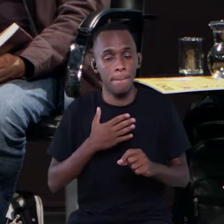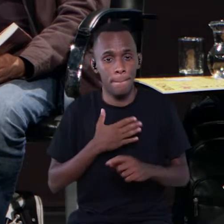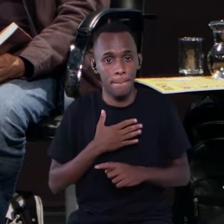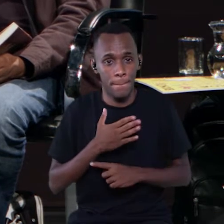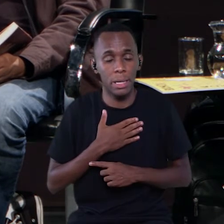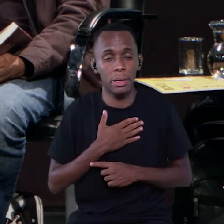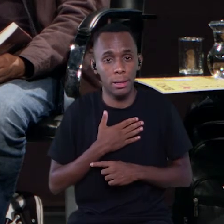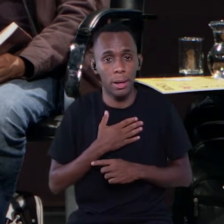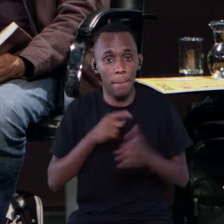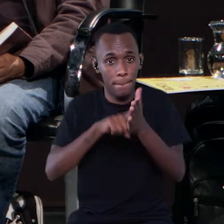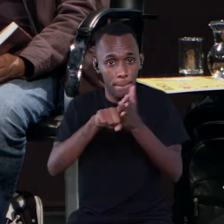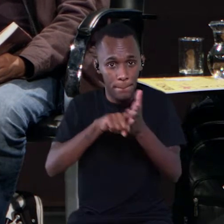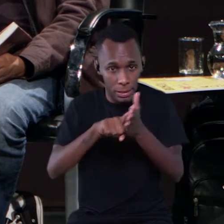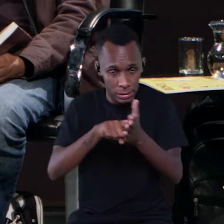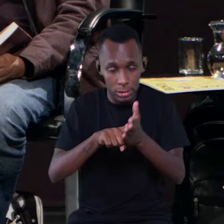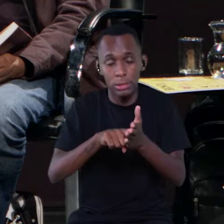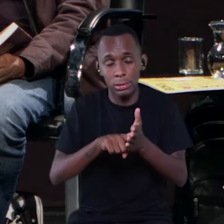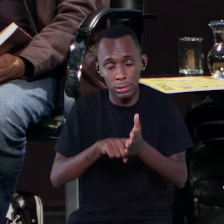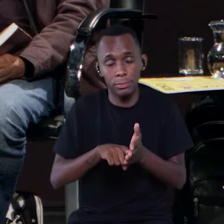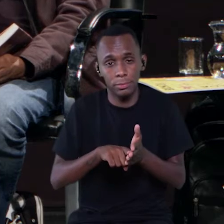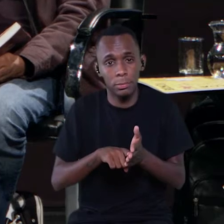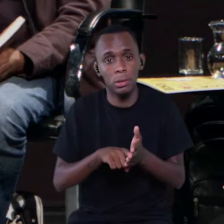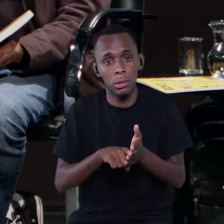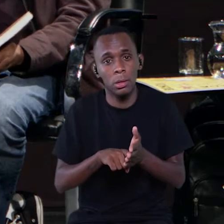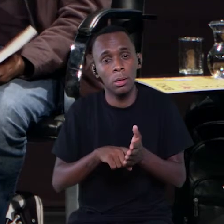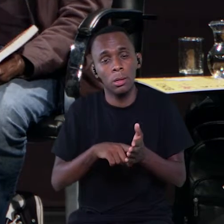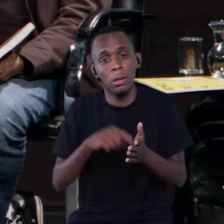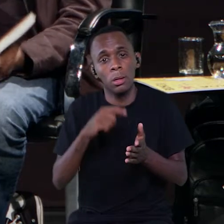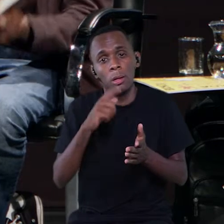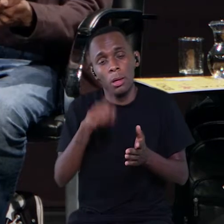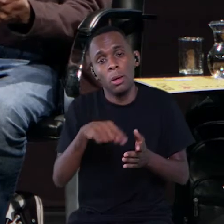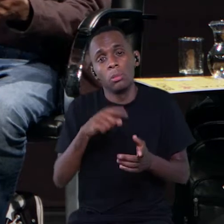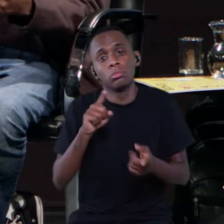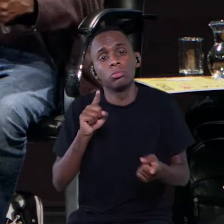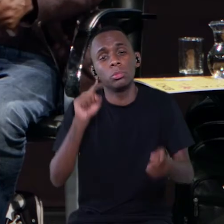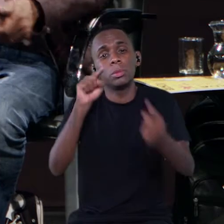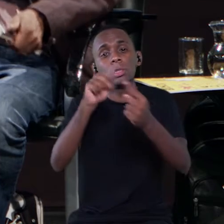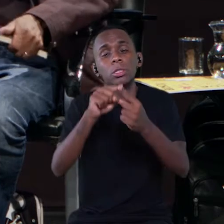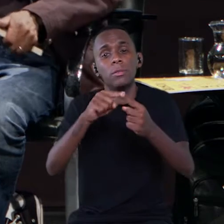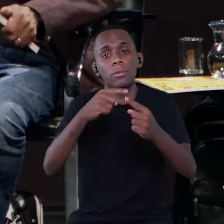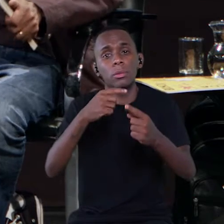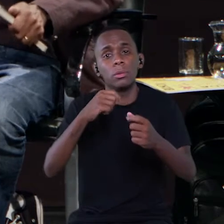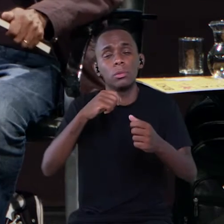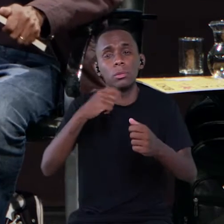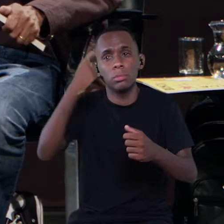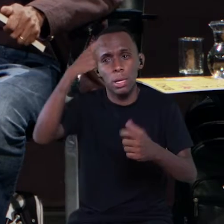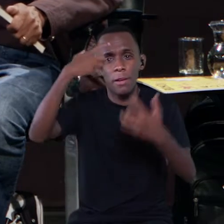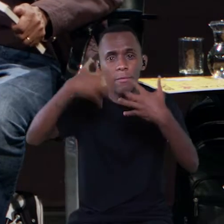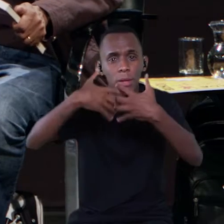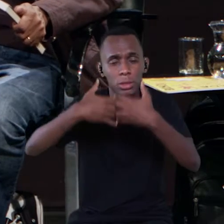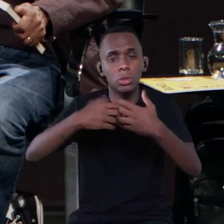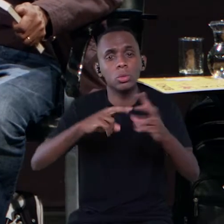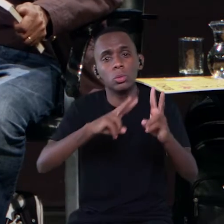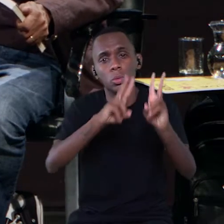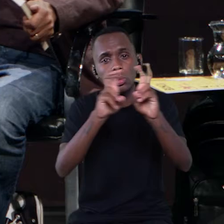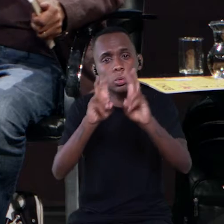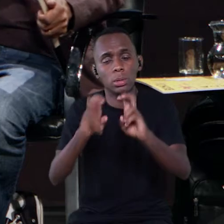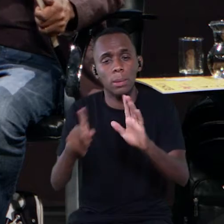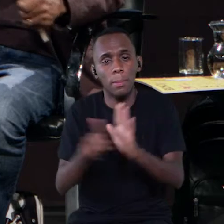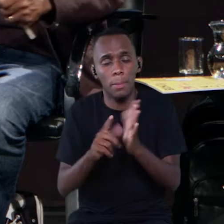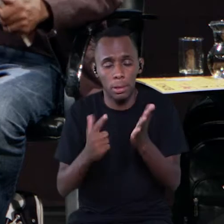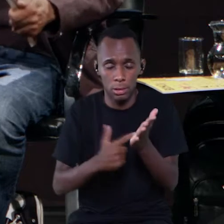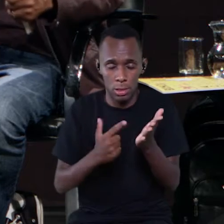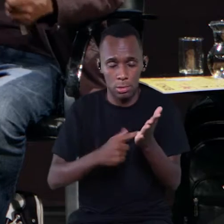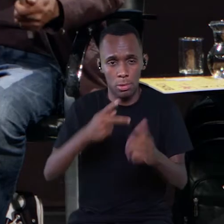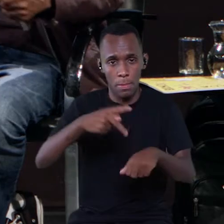tese de livre-docência e que é uma proposição para repensar alguns aspectos da literatura brasileira. Nós